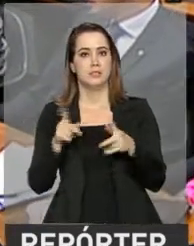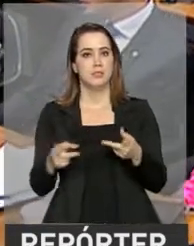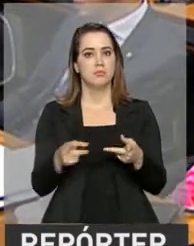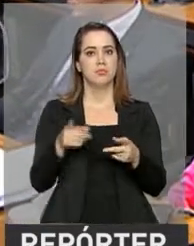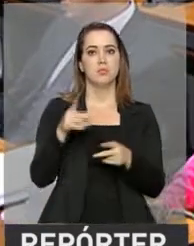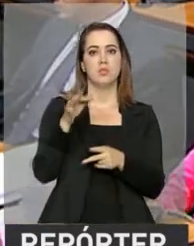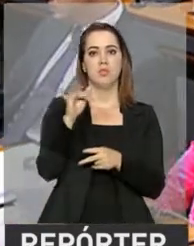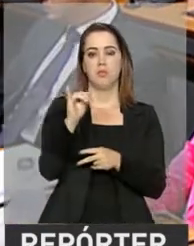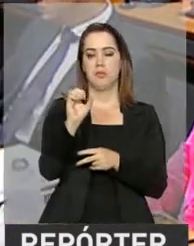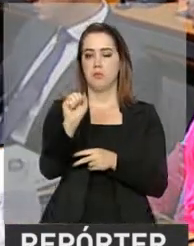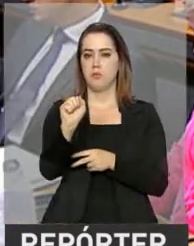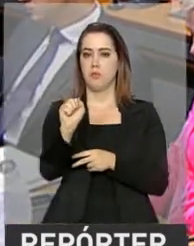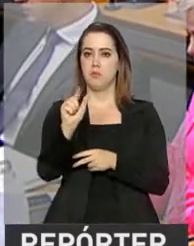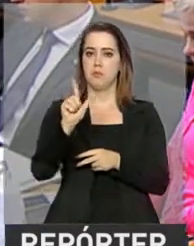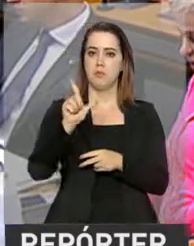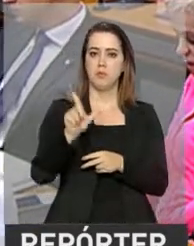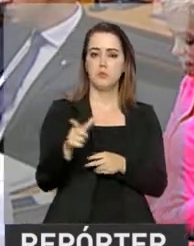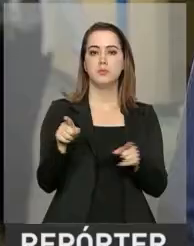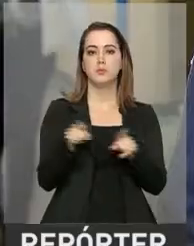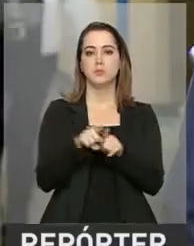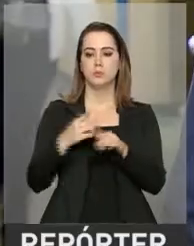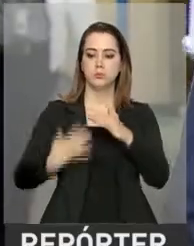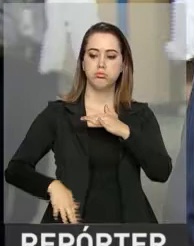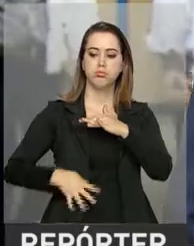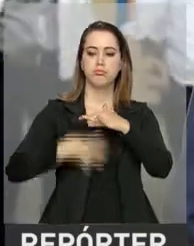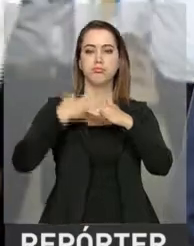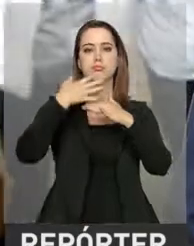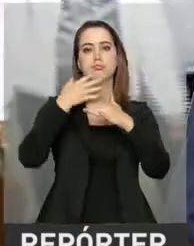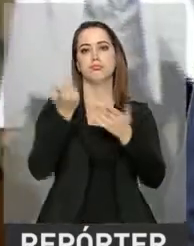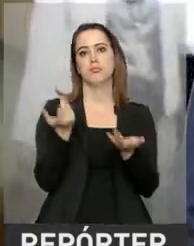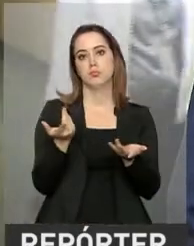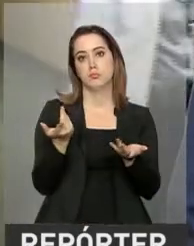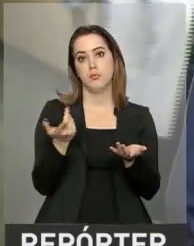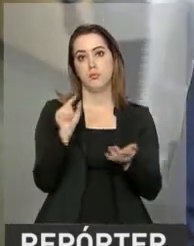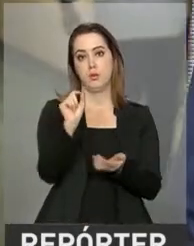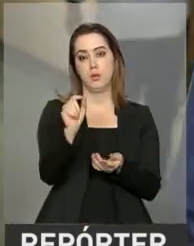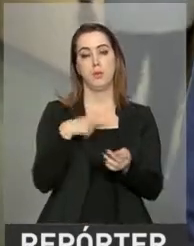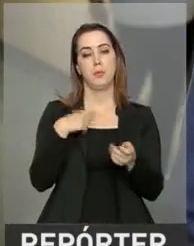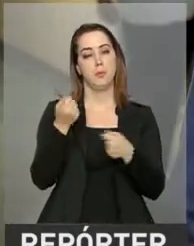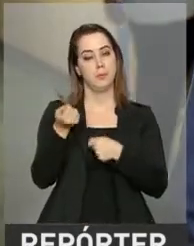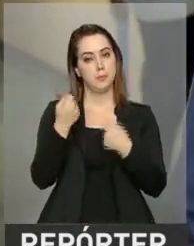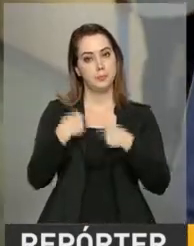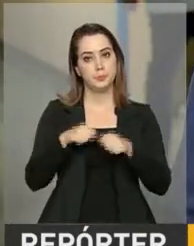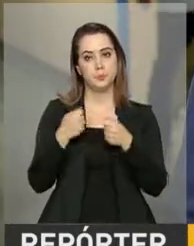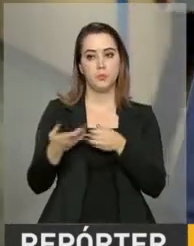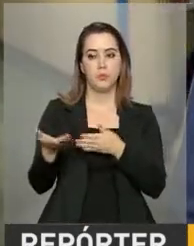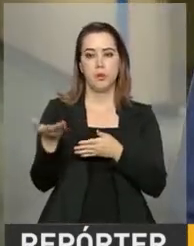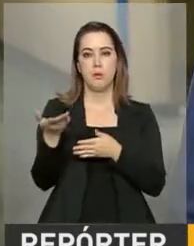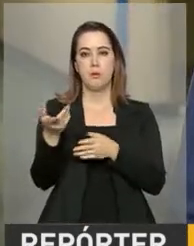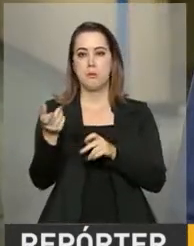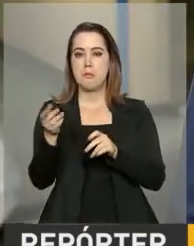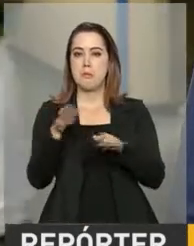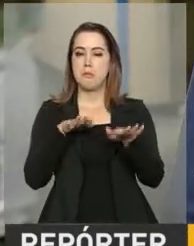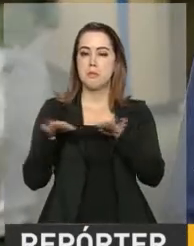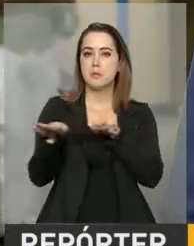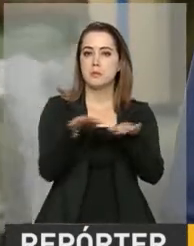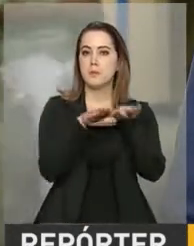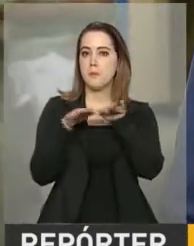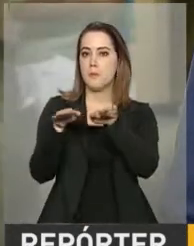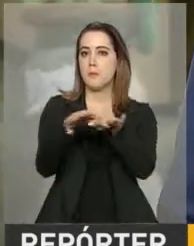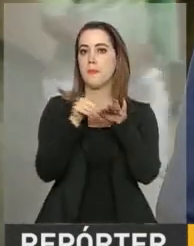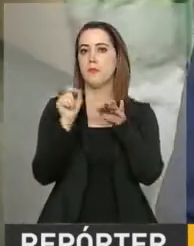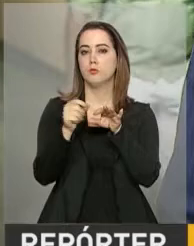públicos de forma acentuada nos últimos anos. Henrique Meirelles afirmou que o reequilíbrio das contas públicas, baseado numa visão de